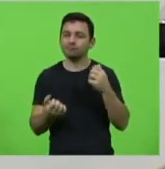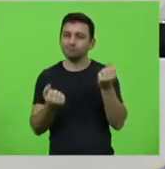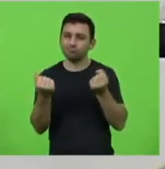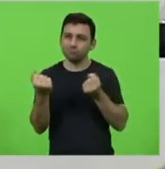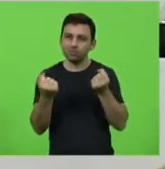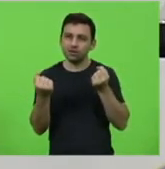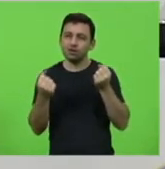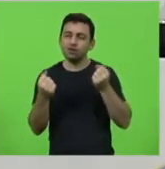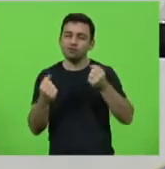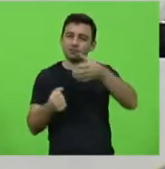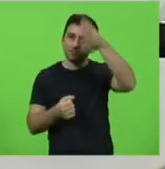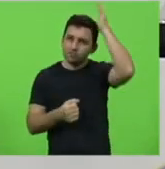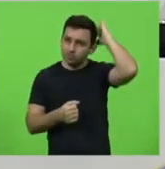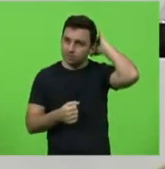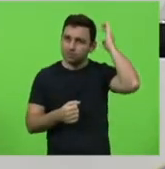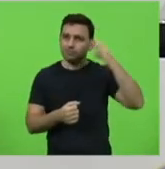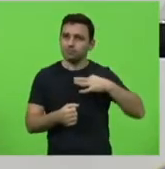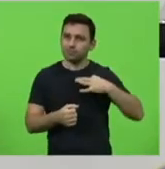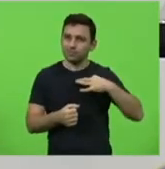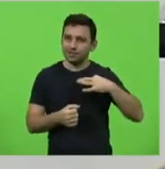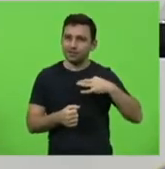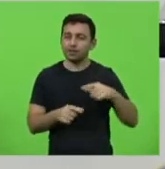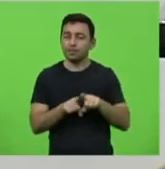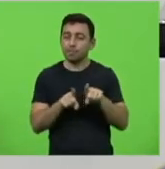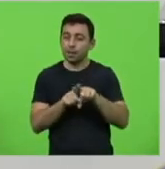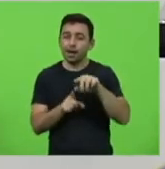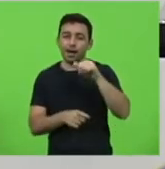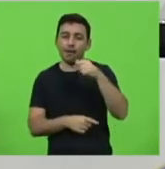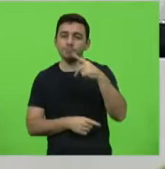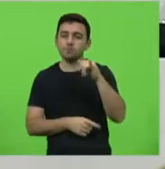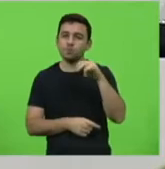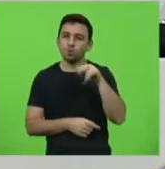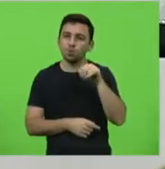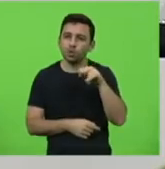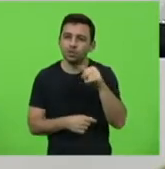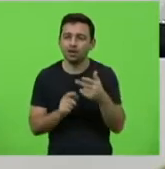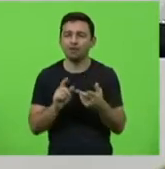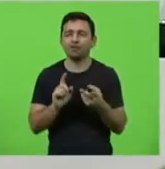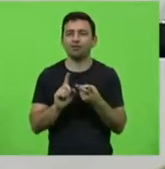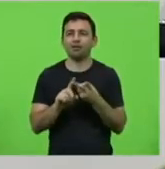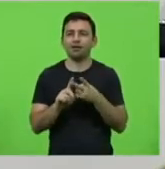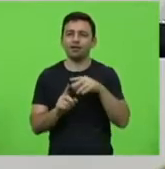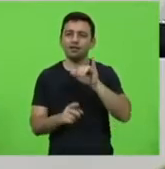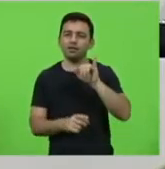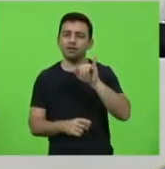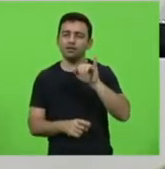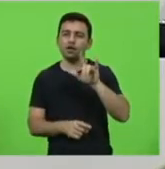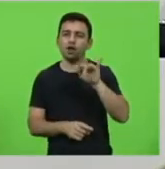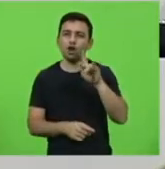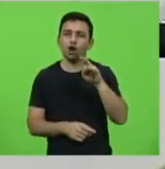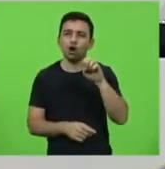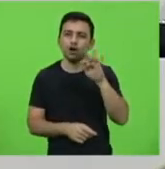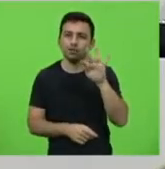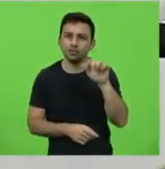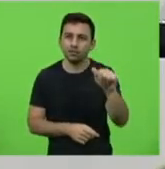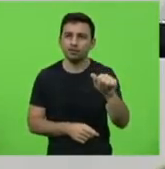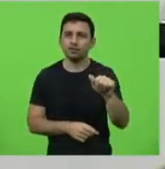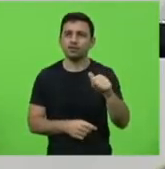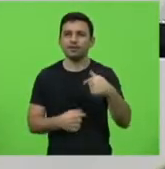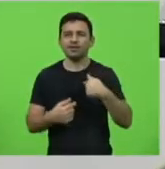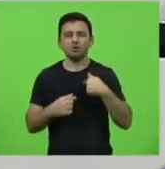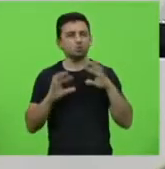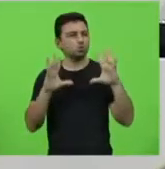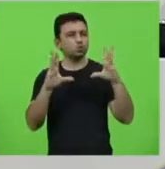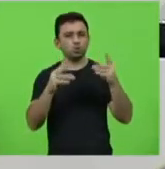de Apiúna, de Ilhota, todos, estado afora, que fazem um trabalho fantástico. Fica aqui minhas